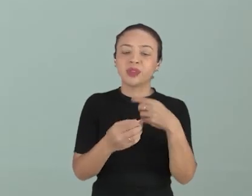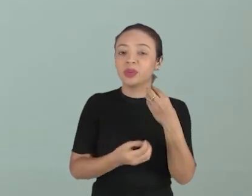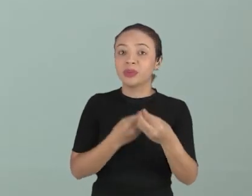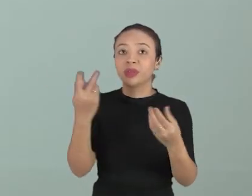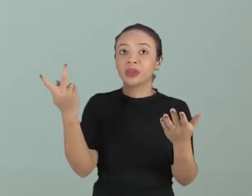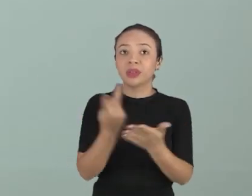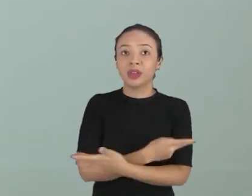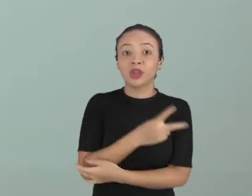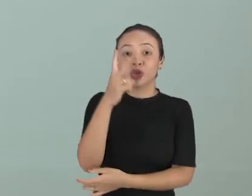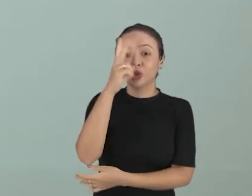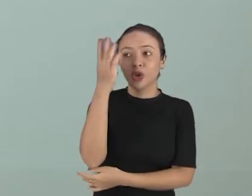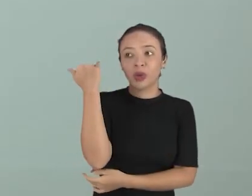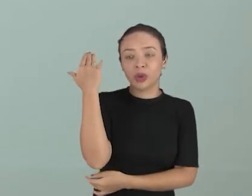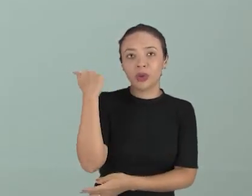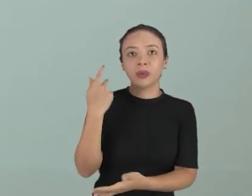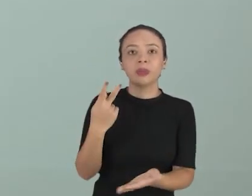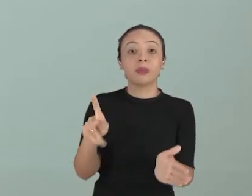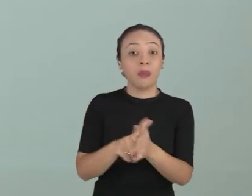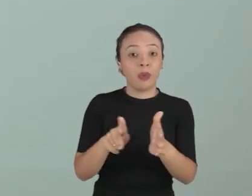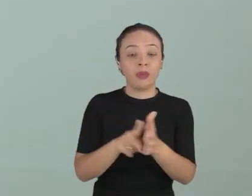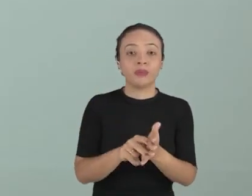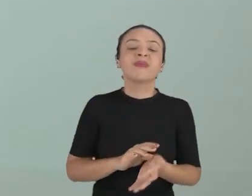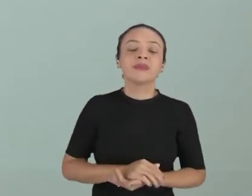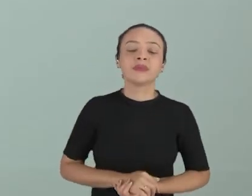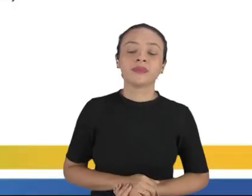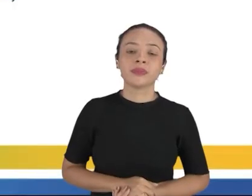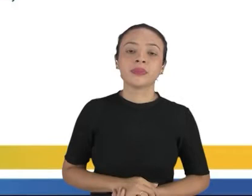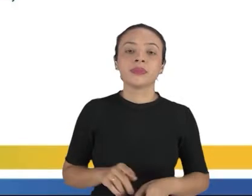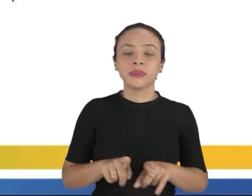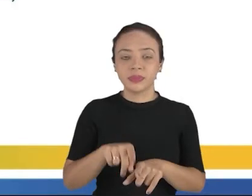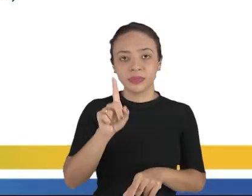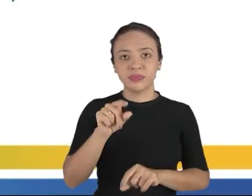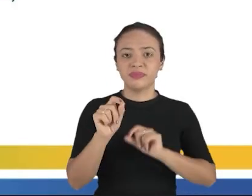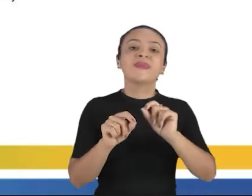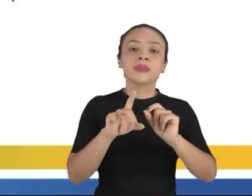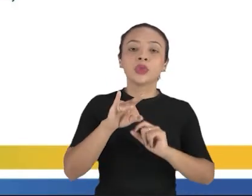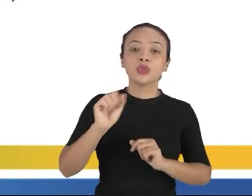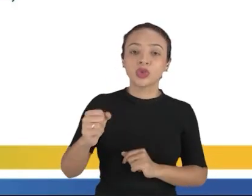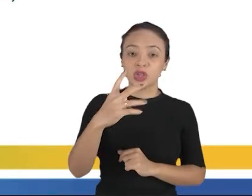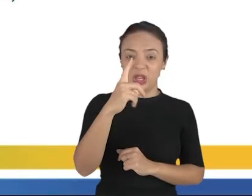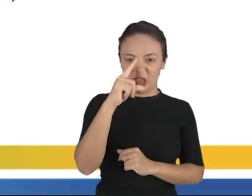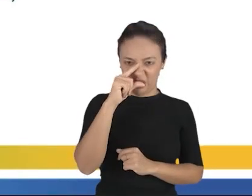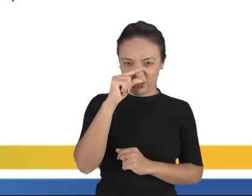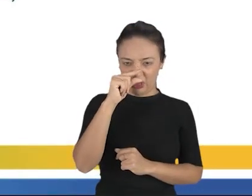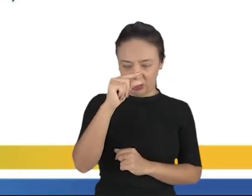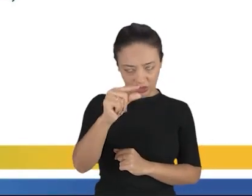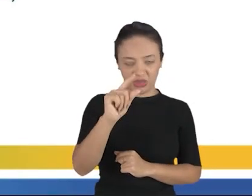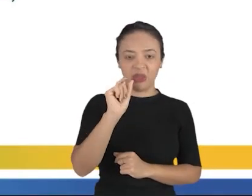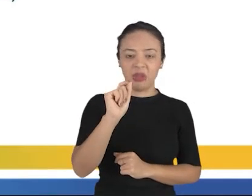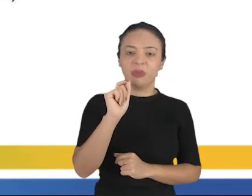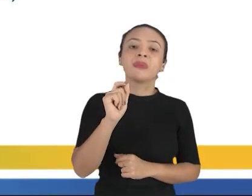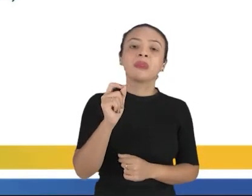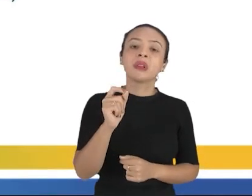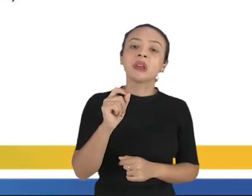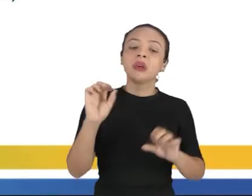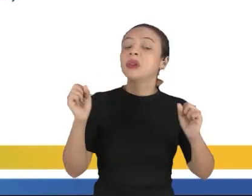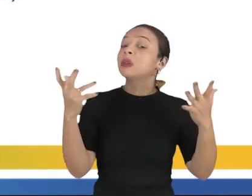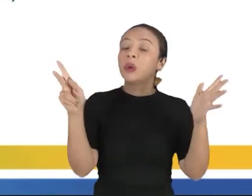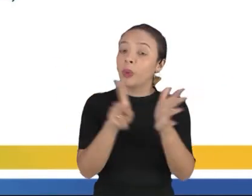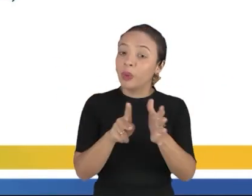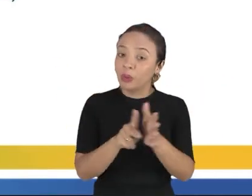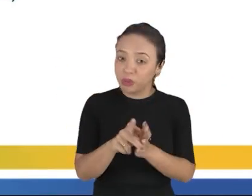sobre o fundo histórico do Halloween. Então vamos lá. O Halloween, também conhecido como Dia das Bruxas, é uma celebração típica da